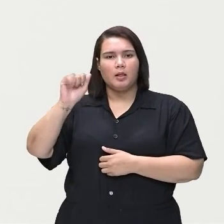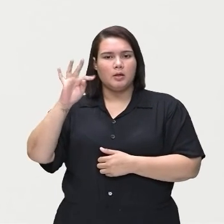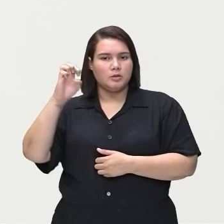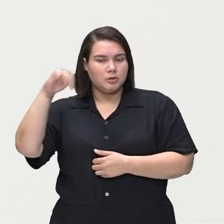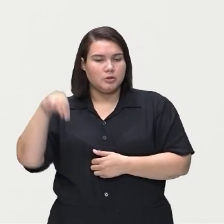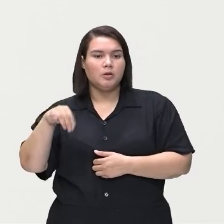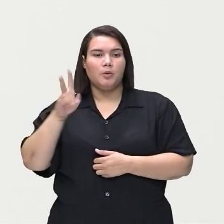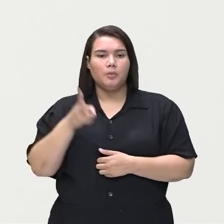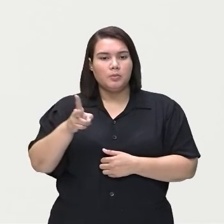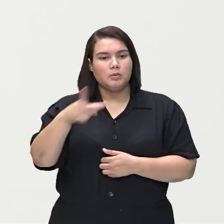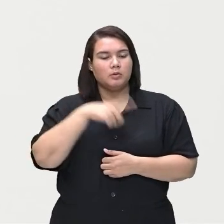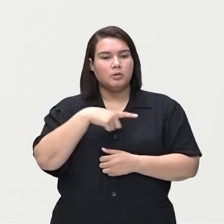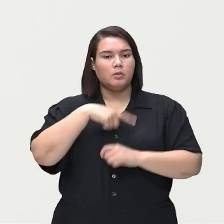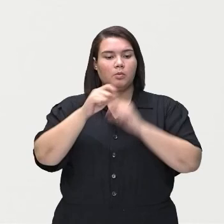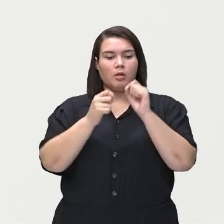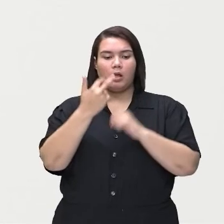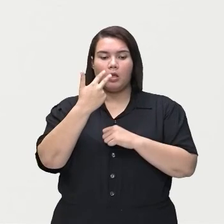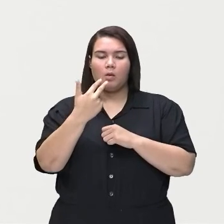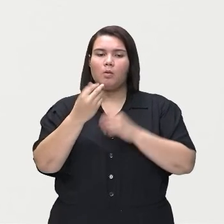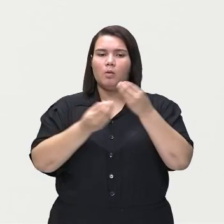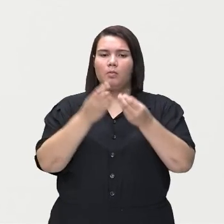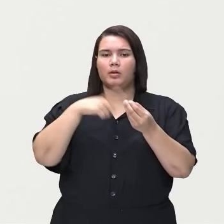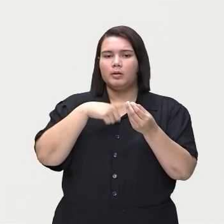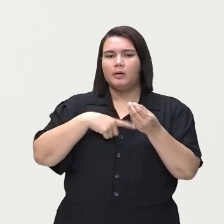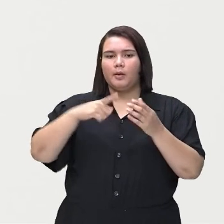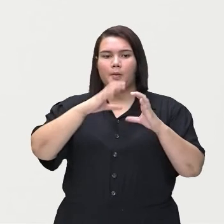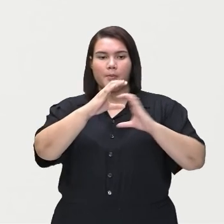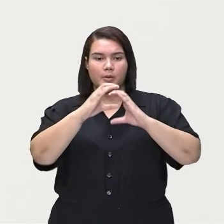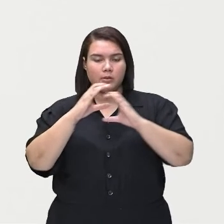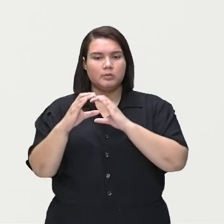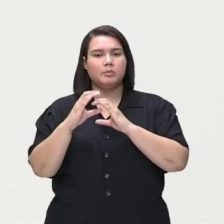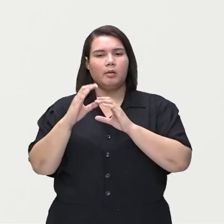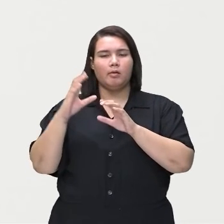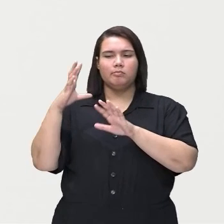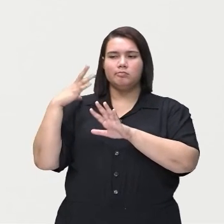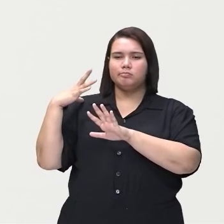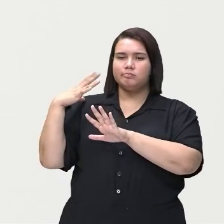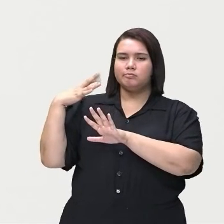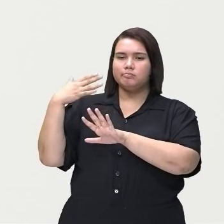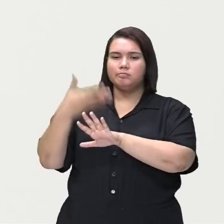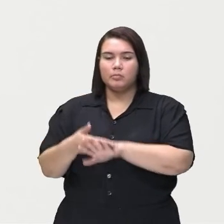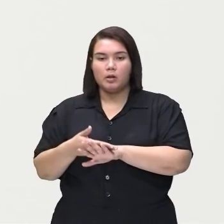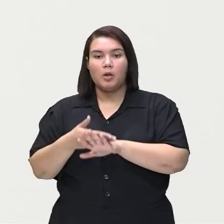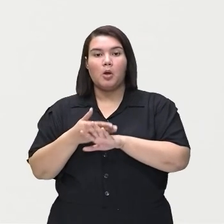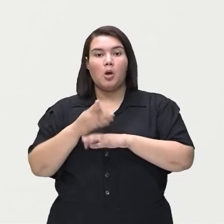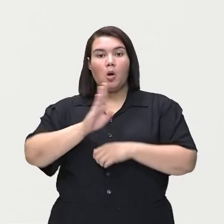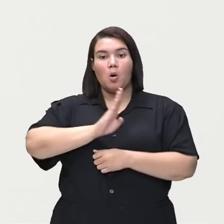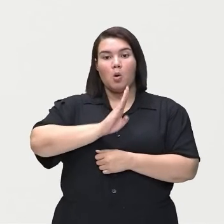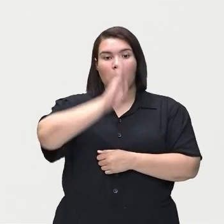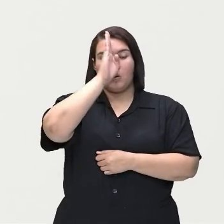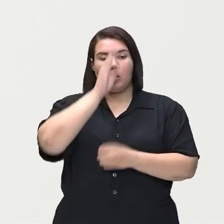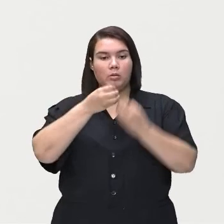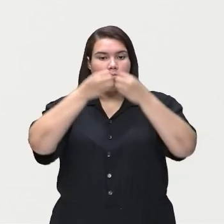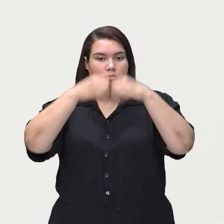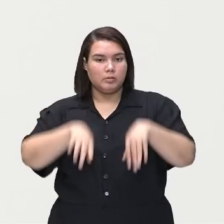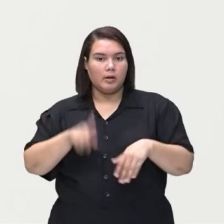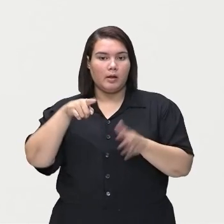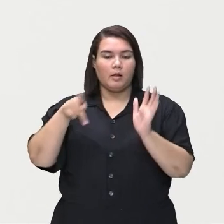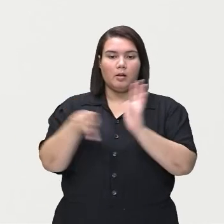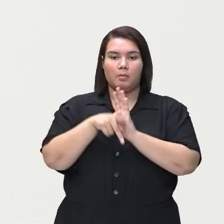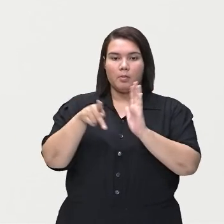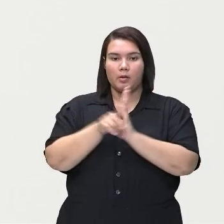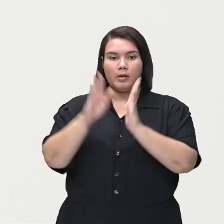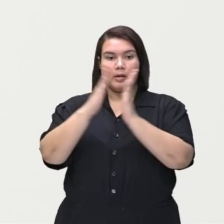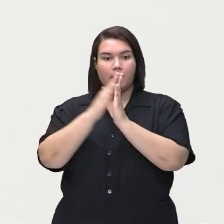transmitir conhecimento no Ocidente até muito tempo depois da queda de Roma, e era a língua oficial